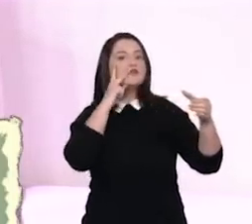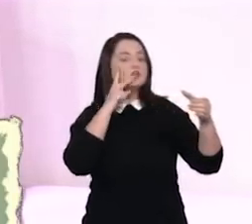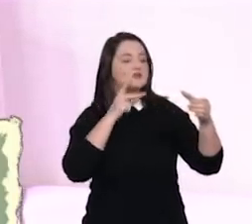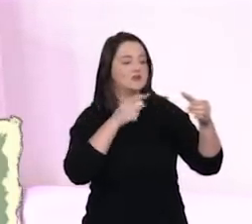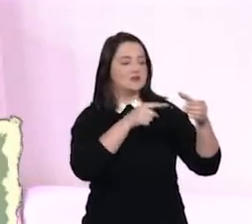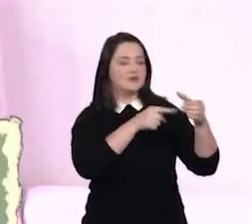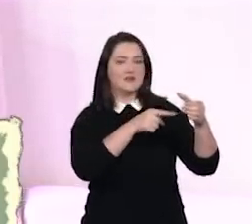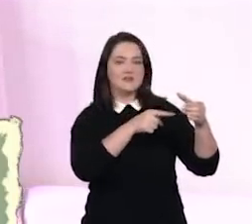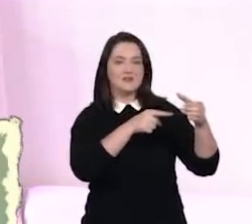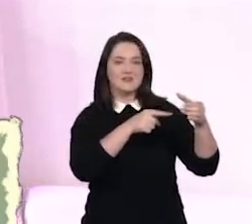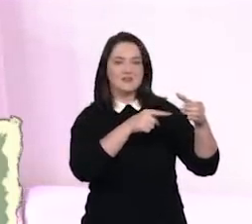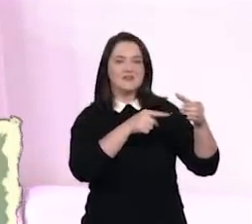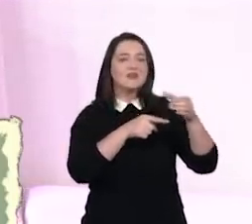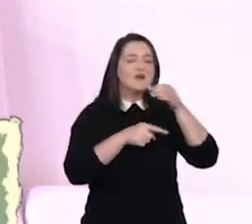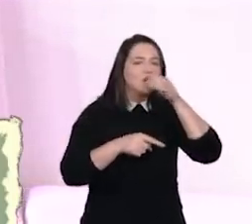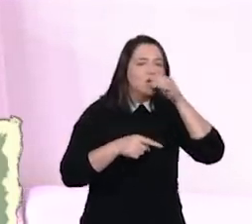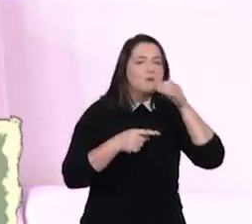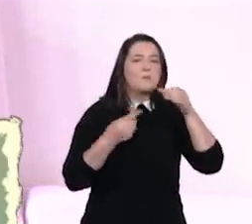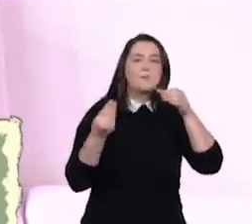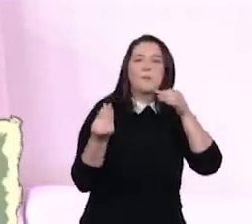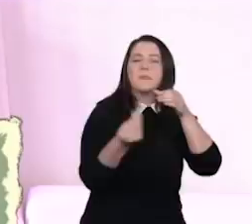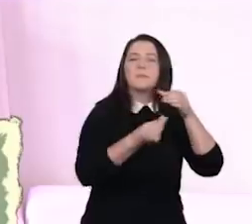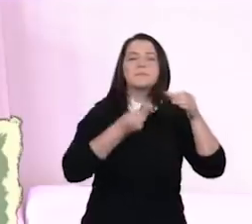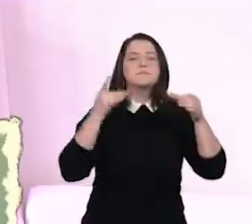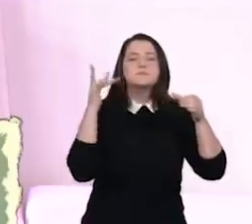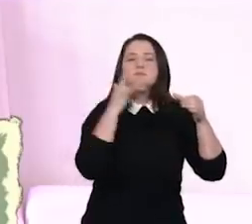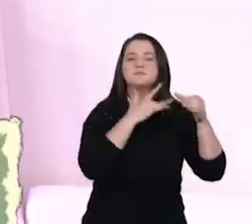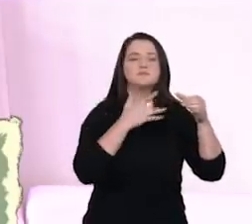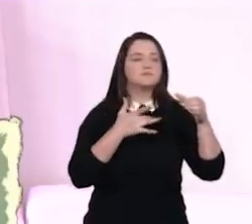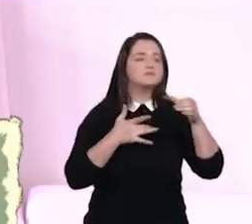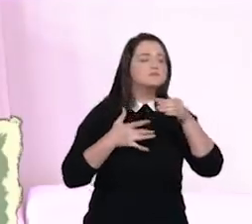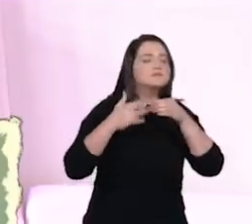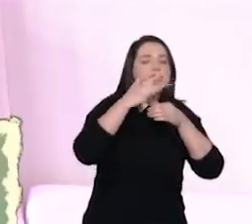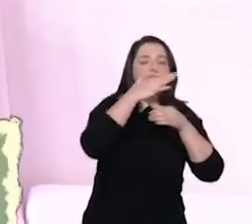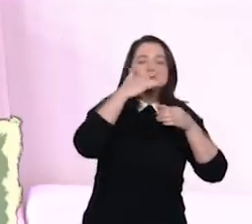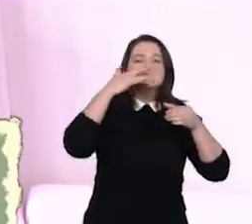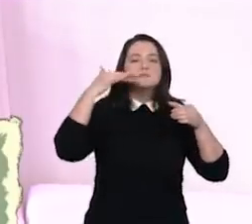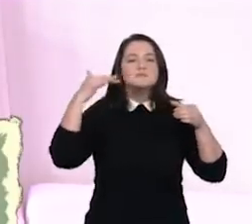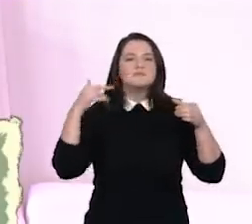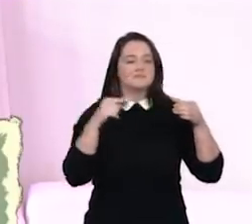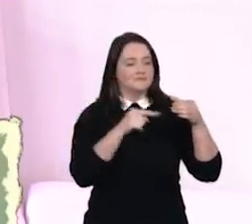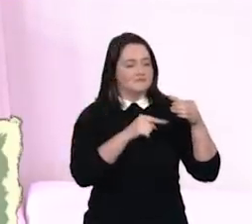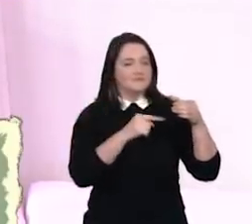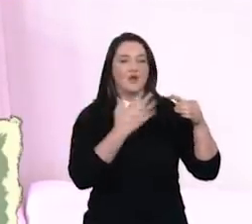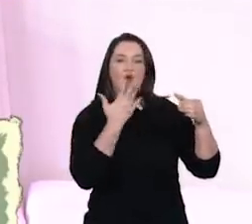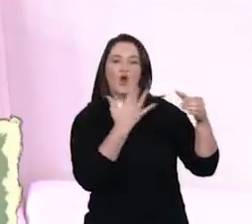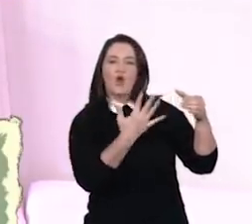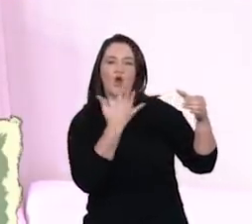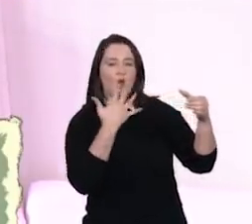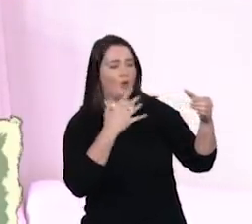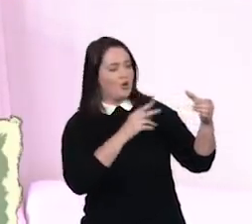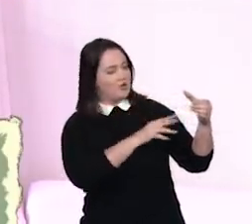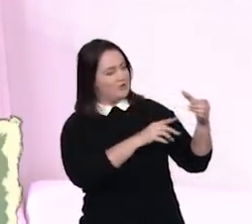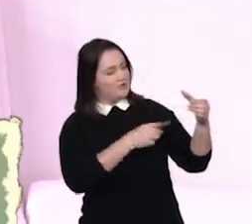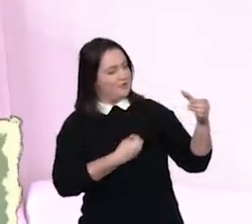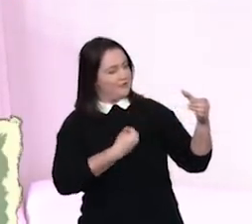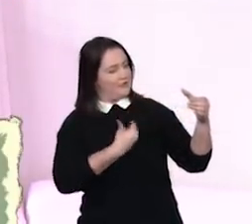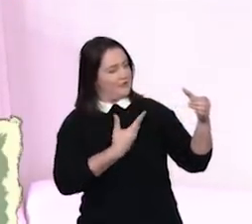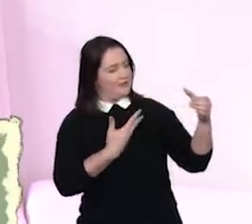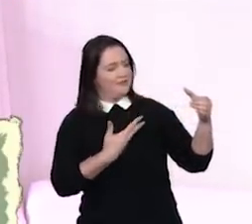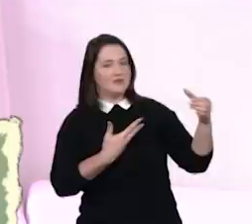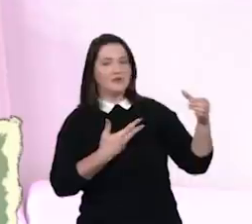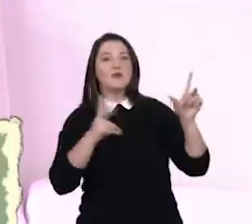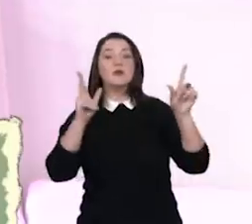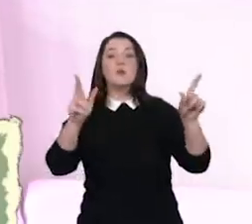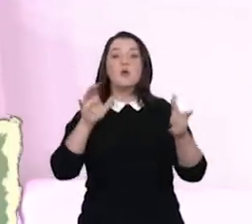alegria, devolve tudo aquilo que você achava que tinha, mas Ele faz isso de uma forma melhor. E por